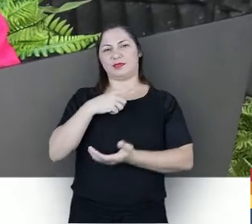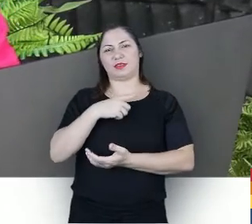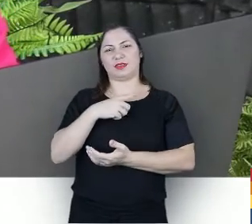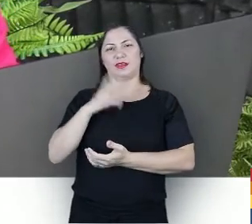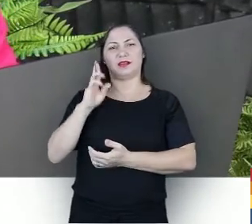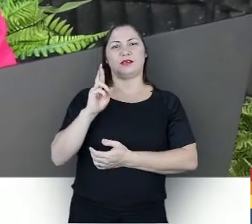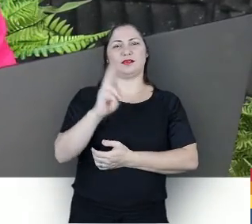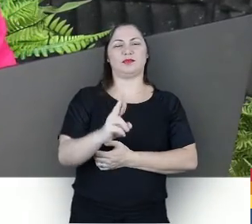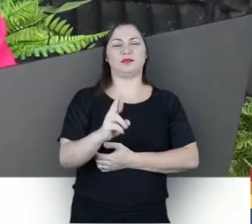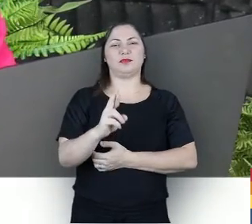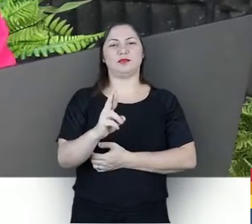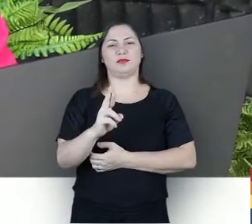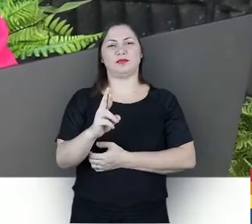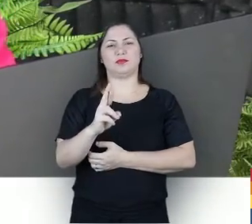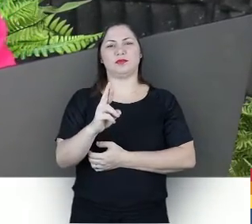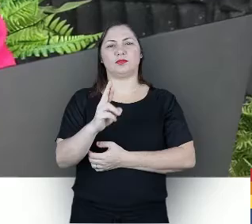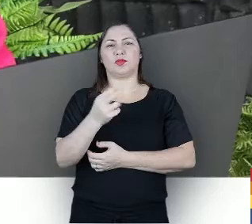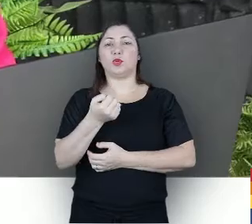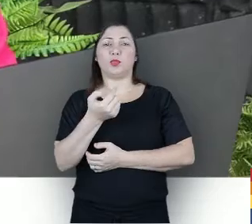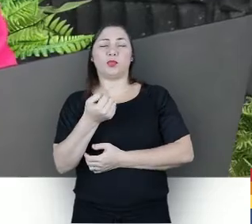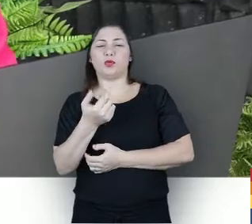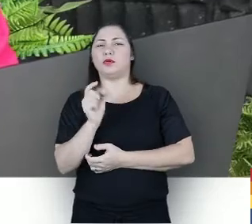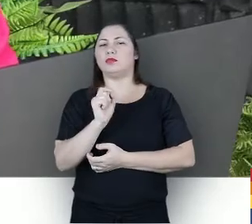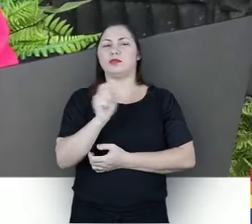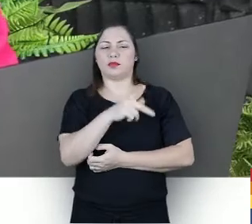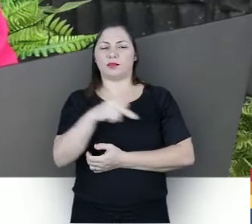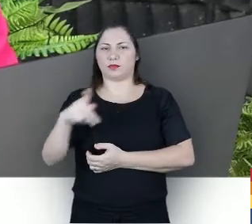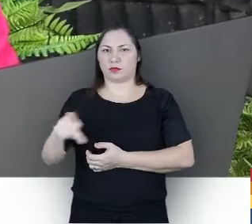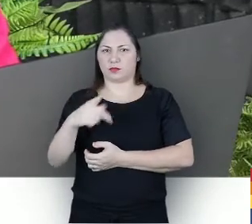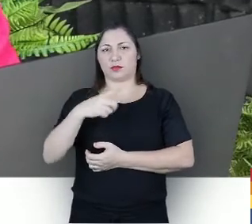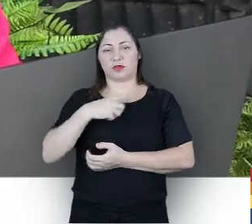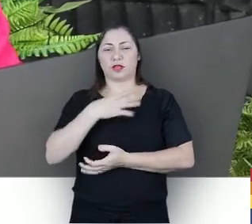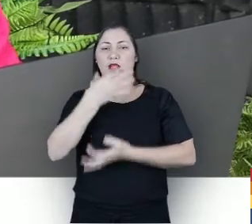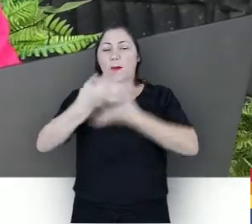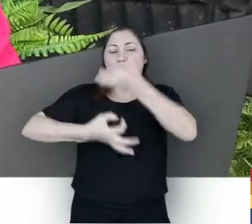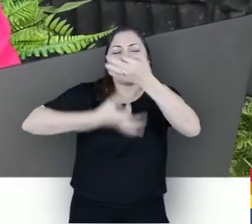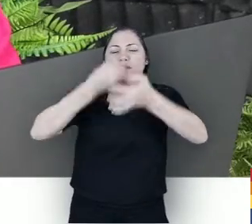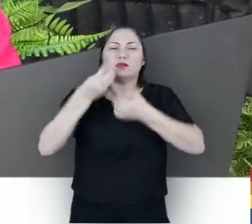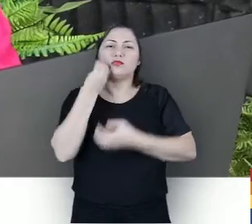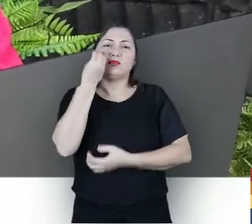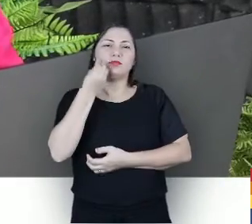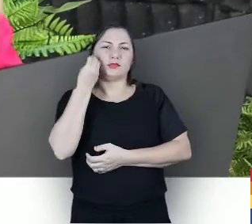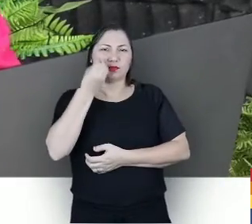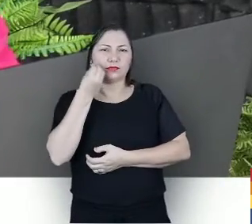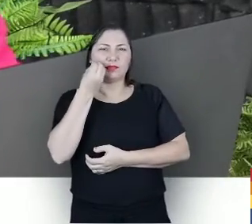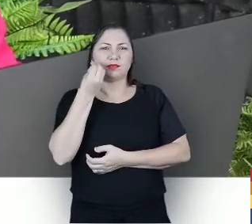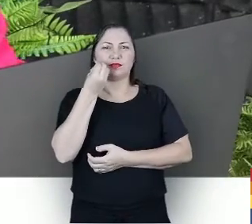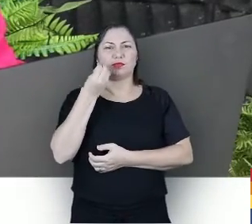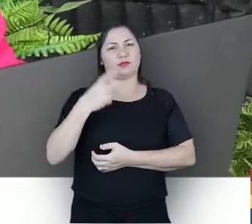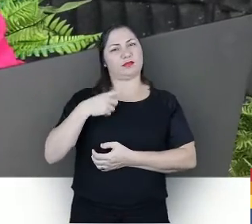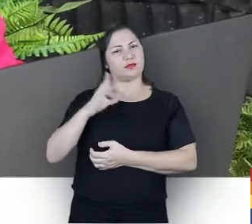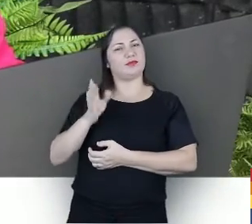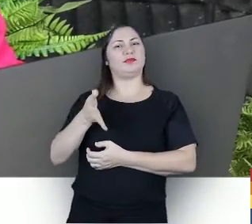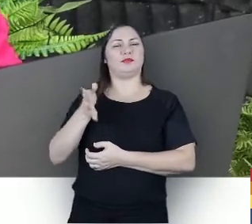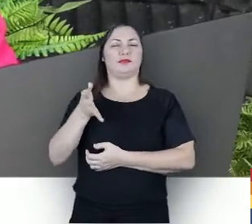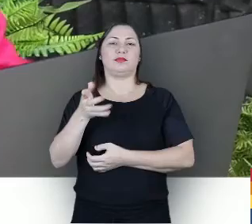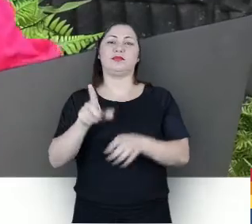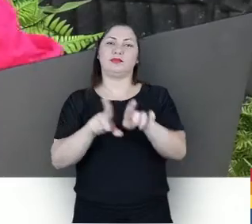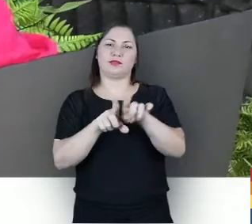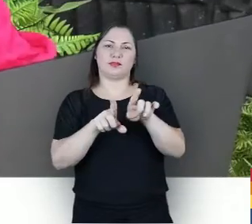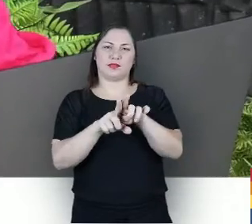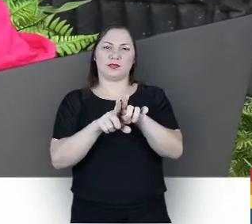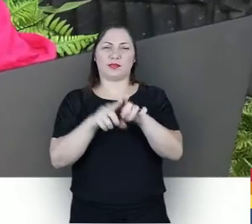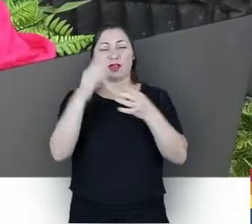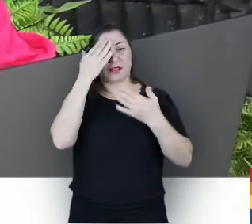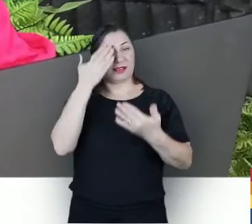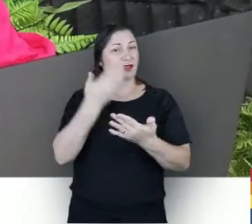da experiência que eles já estão tendo, e isso eu acredito que vai ser muito importante para a educação de modo geral. O tema